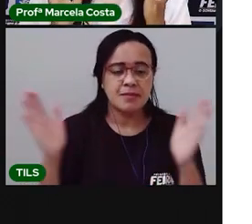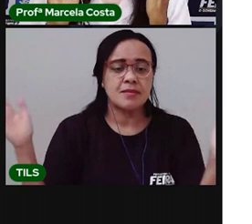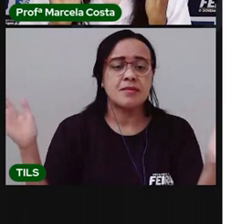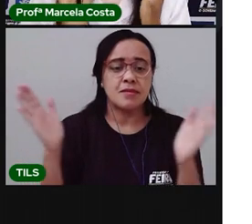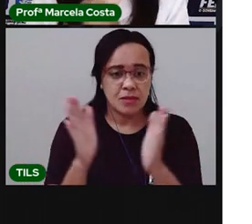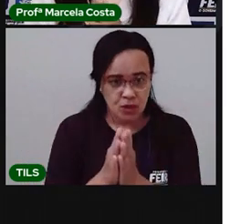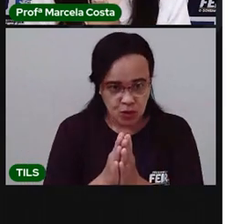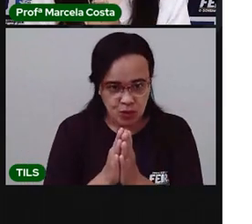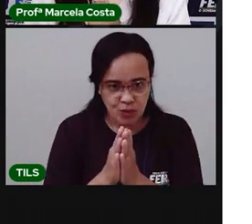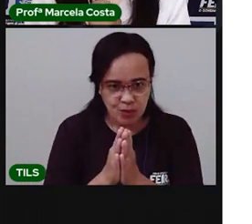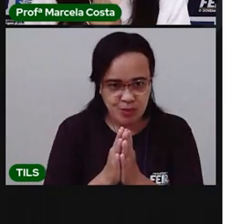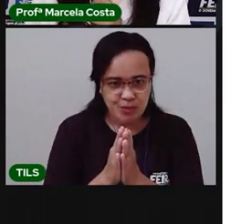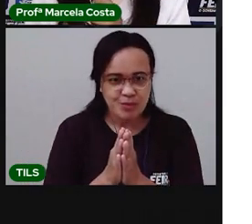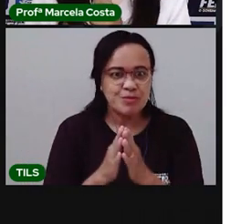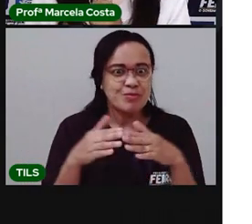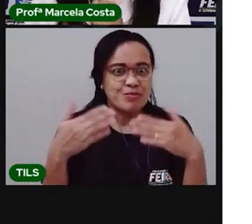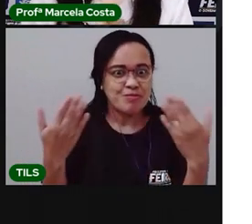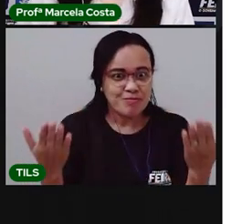Apaixonado.